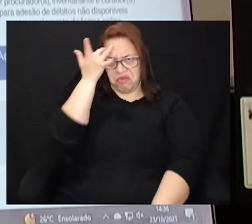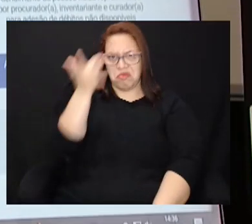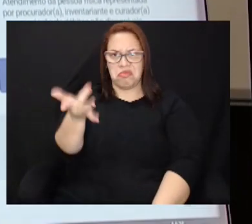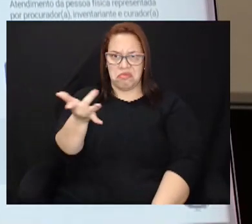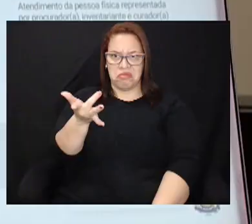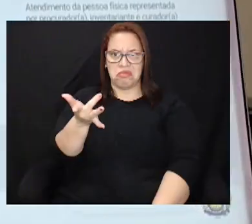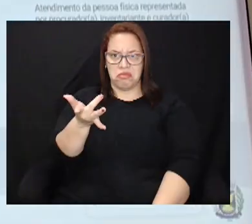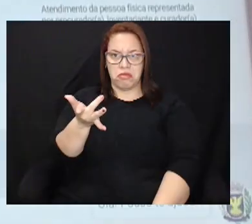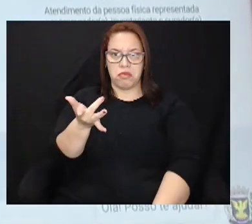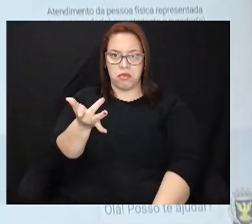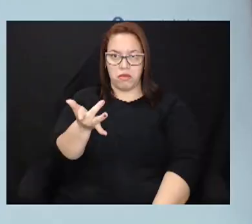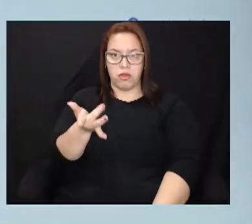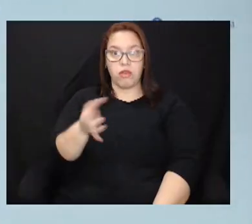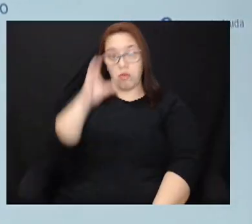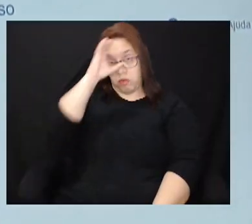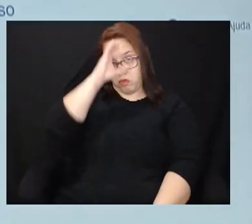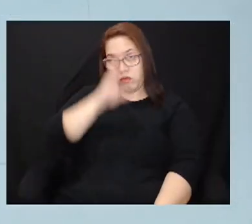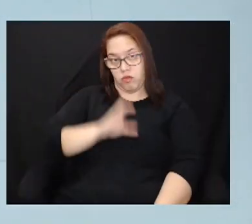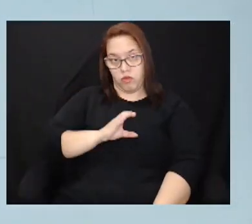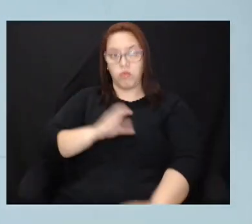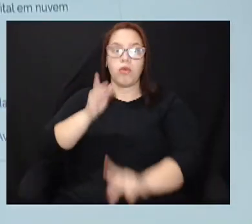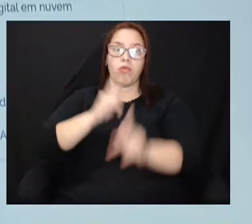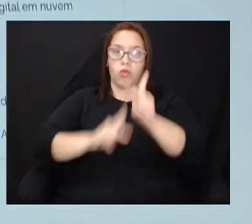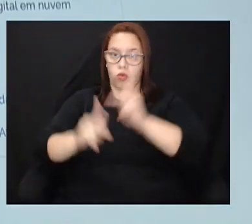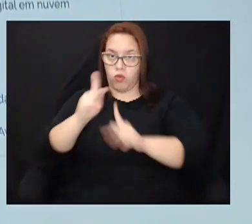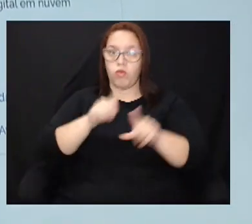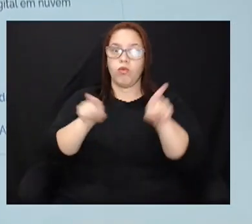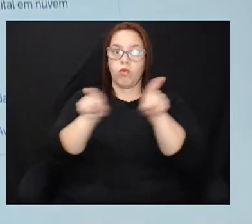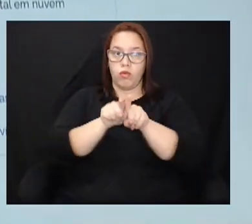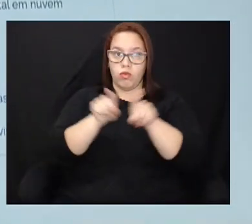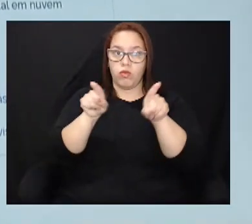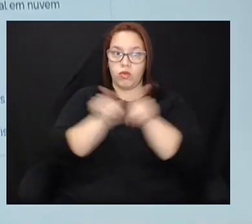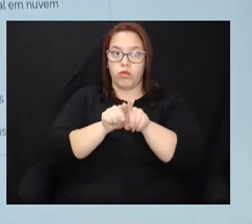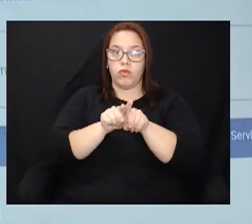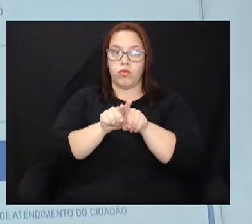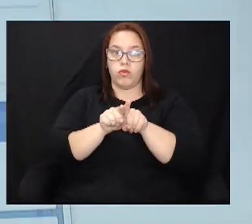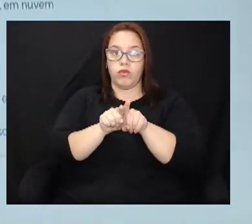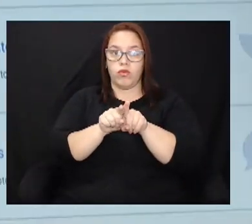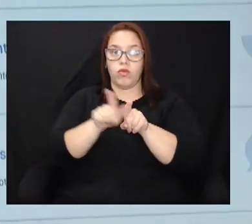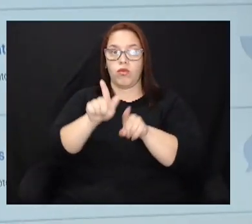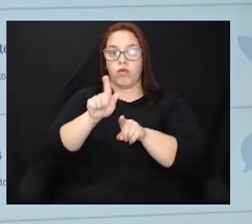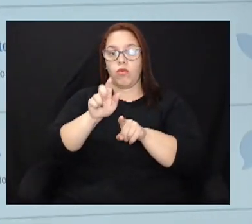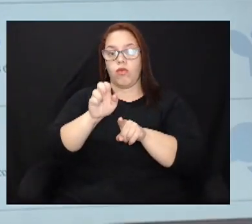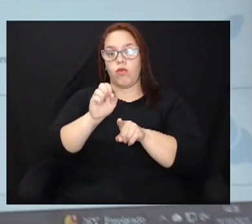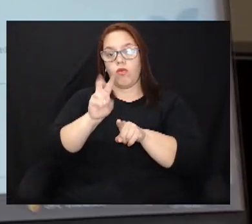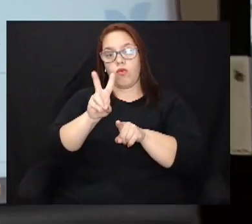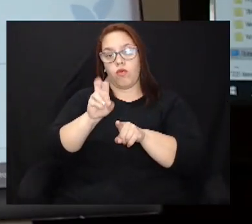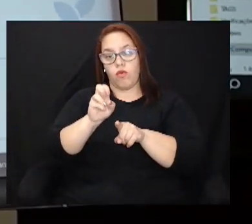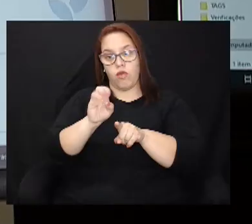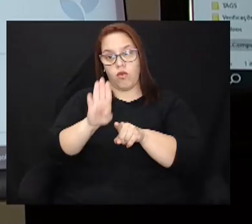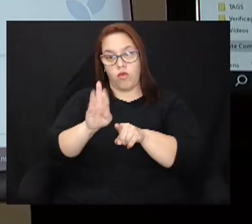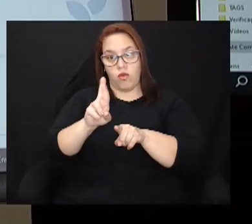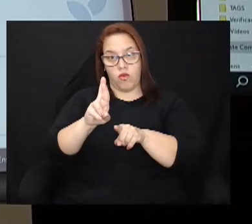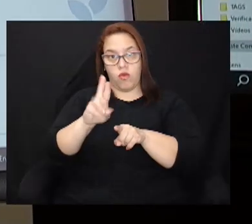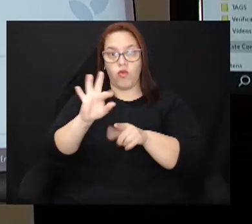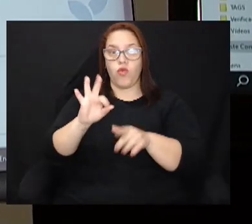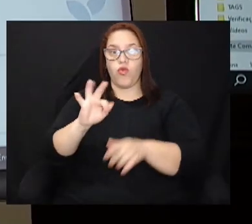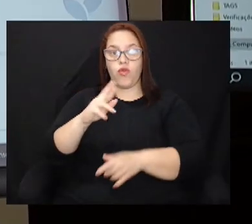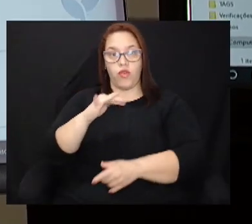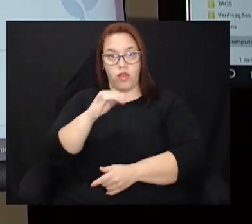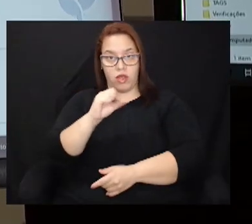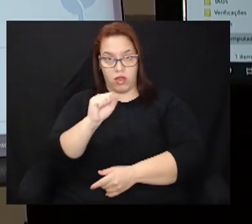para o cidadão e para a população. Ele entra com o login do GovBR, se for pessoa física, ou com o login